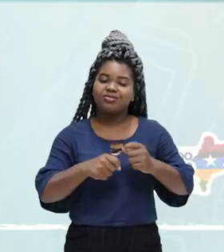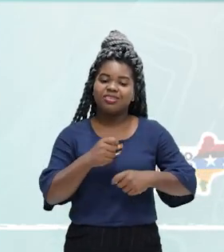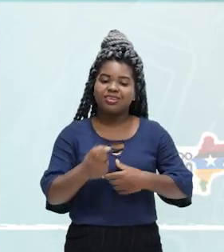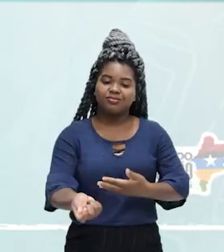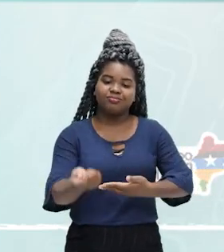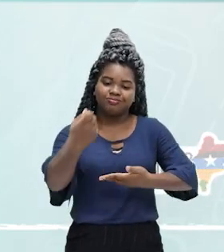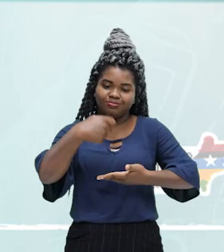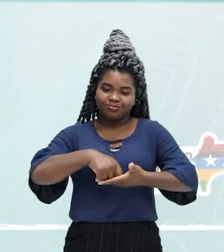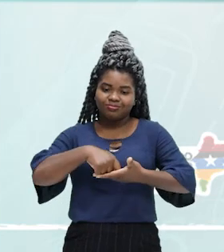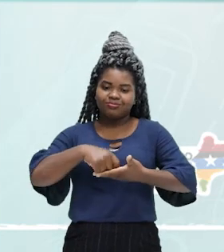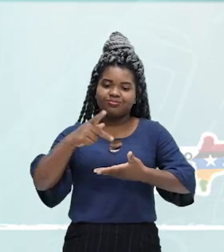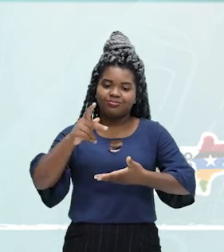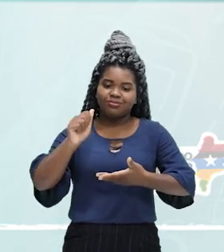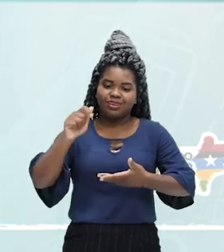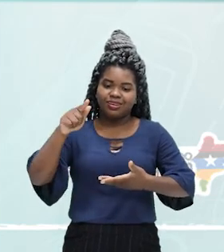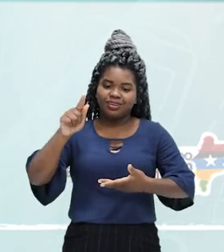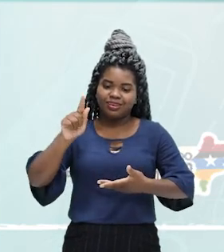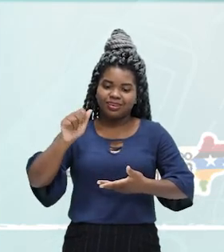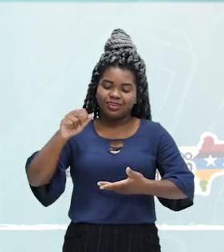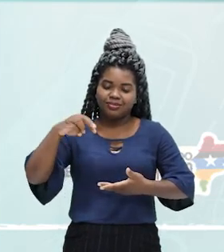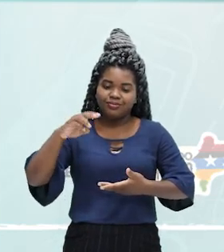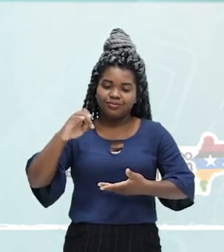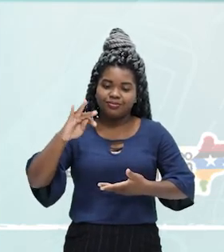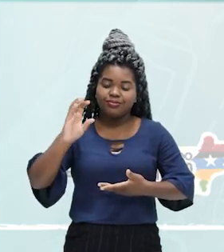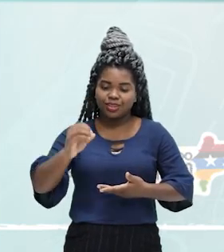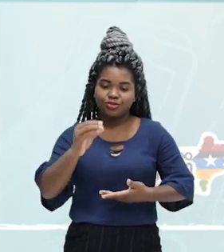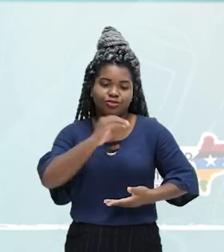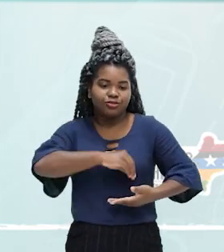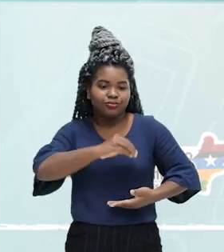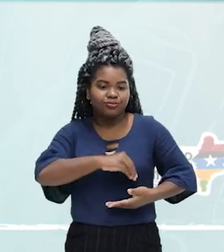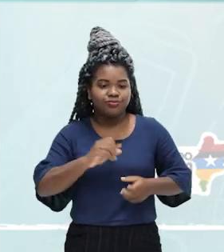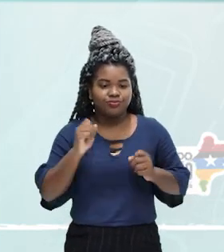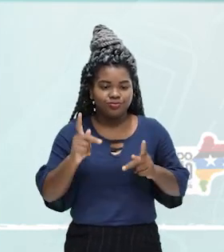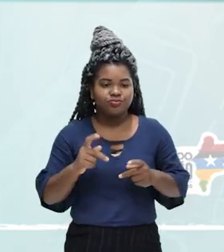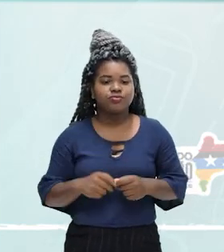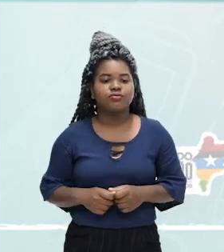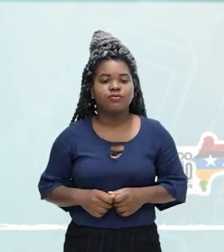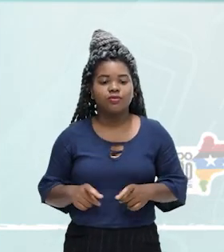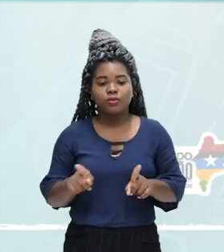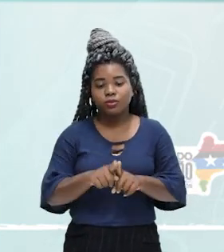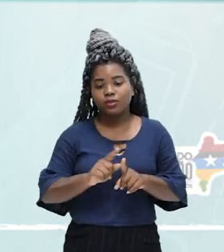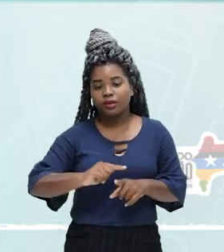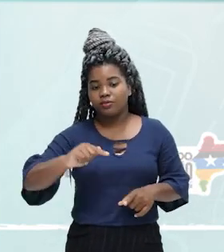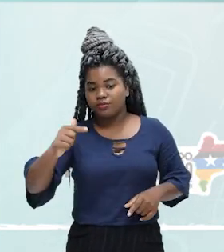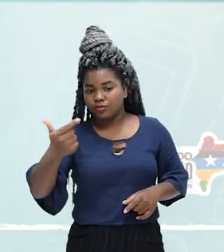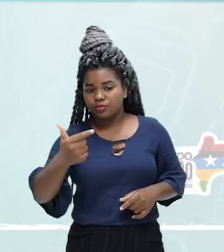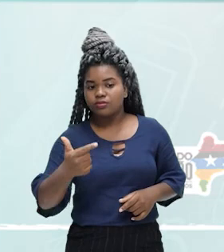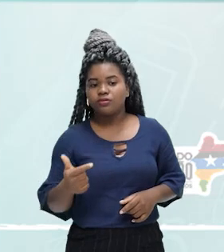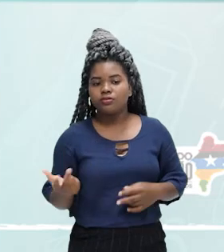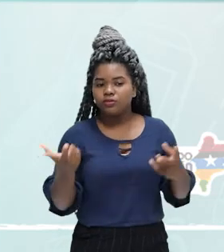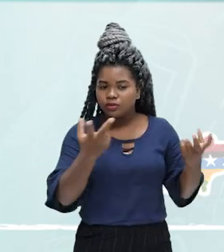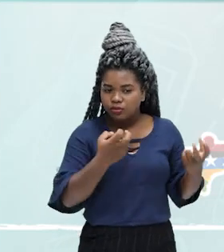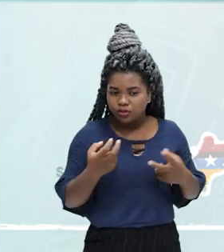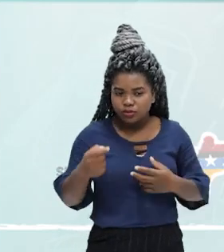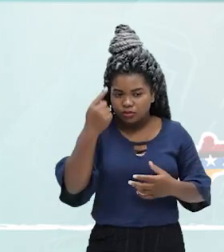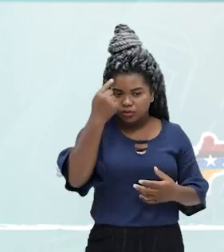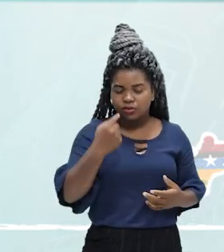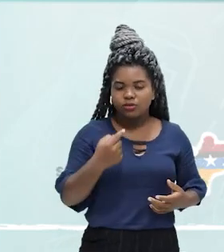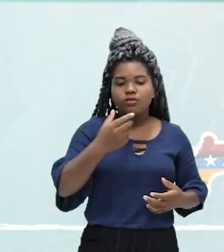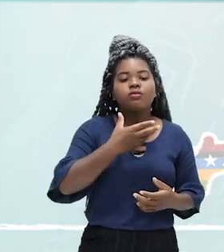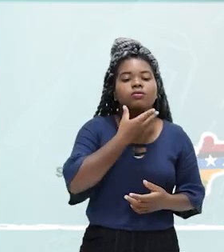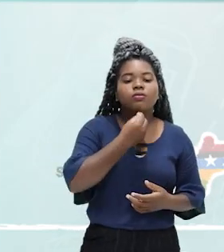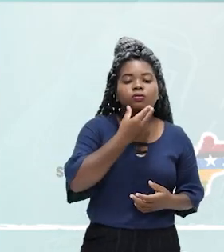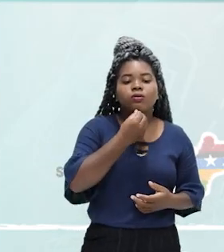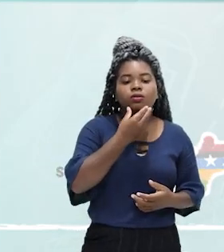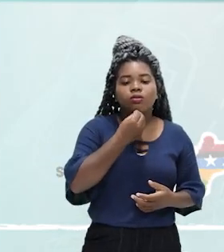para a lida, né, da ceifa. Tem mais um outro ali pagando um homem, tem